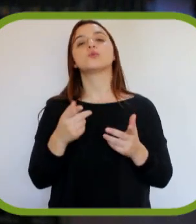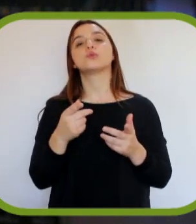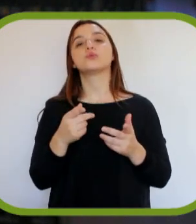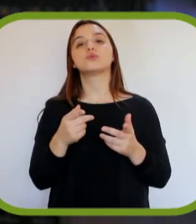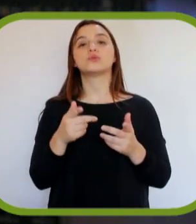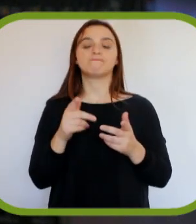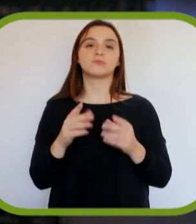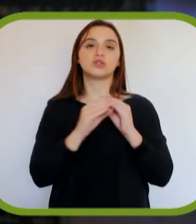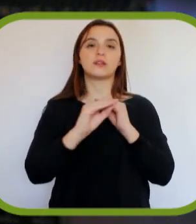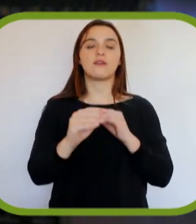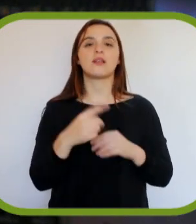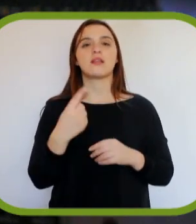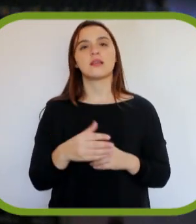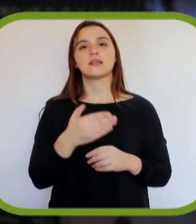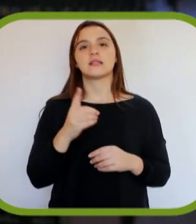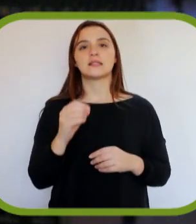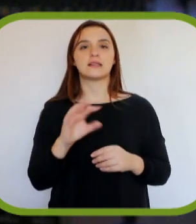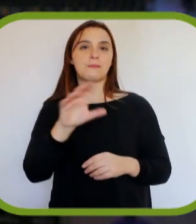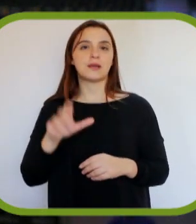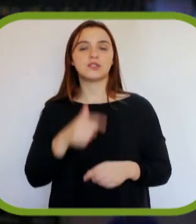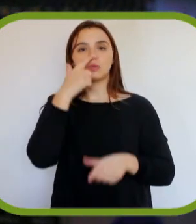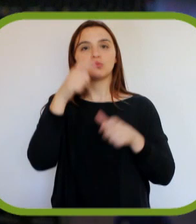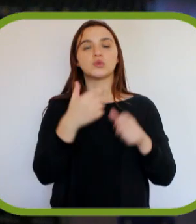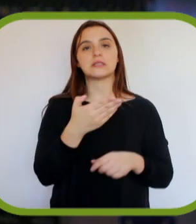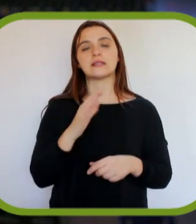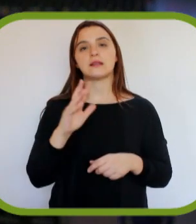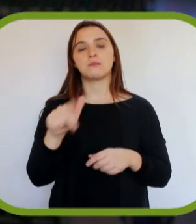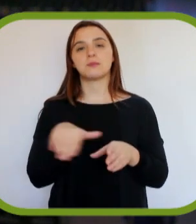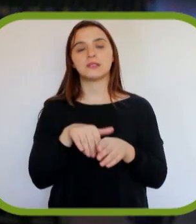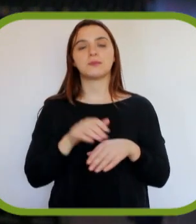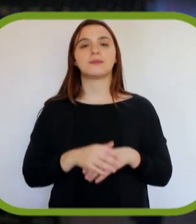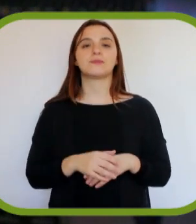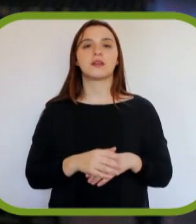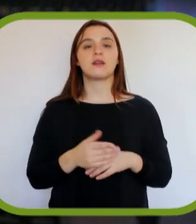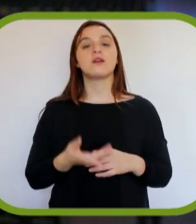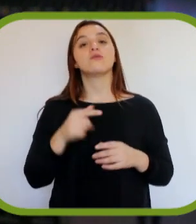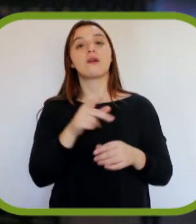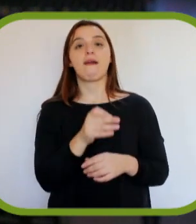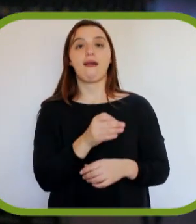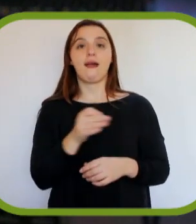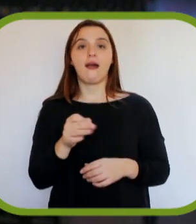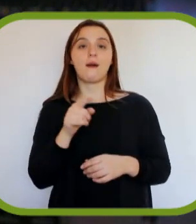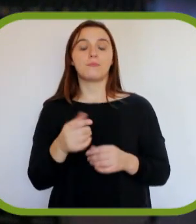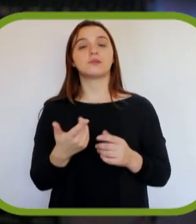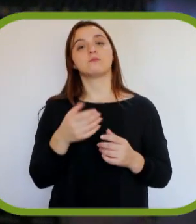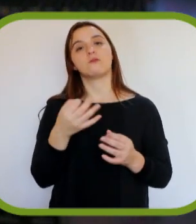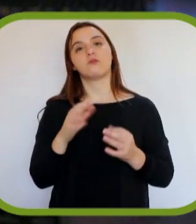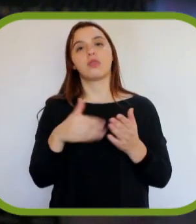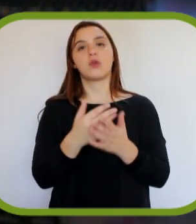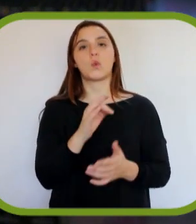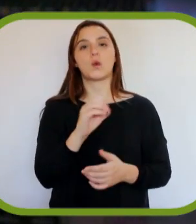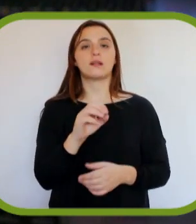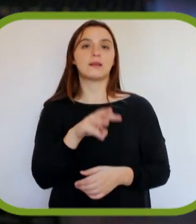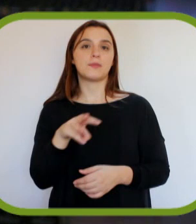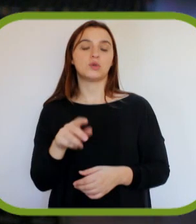Sustentável, com ação em 170 países, empregando mais de 17 mil pessoas. Desenvolveu a ShareTheMill, uma aplicação móvel que arrecadou cerca